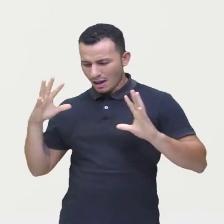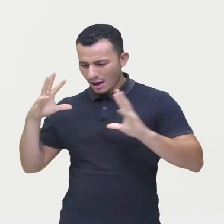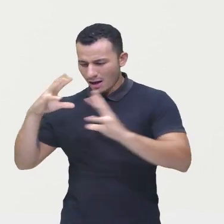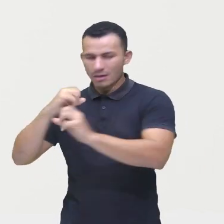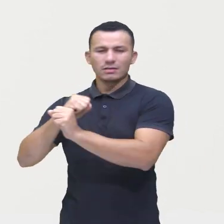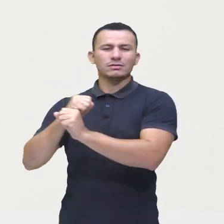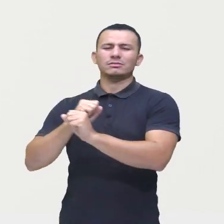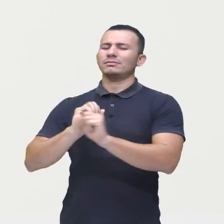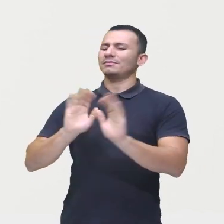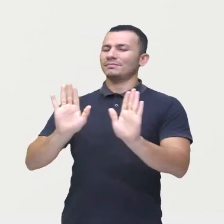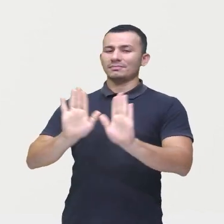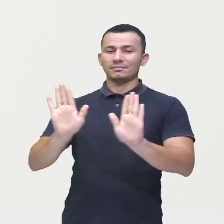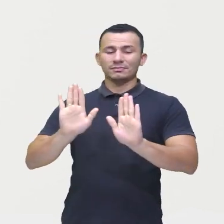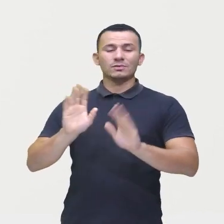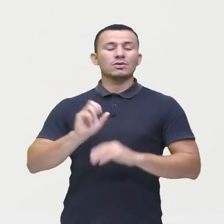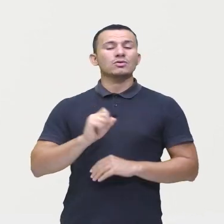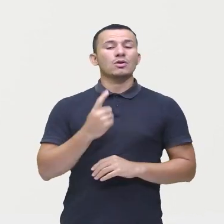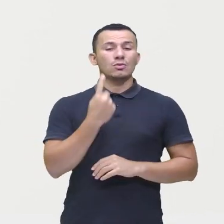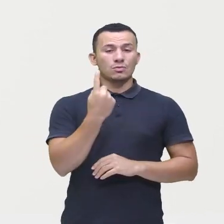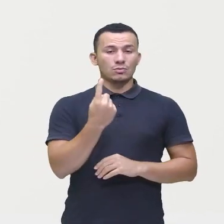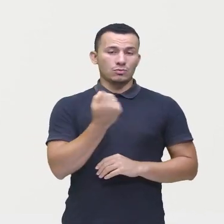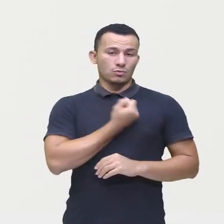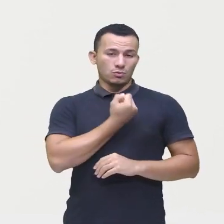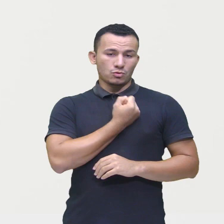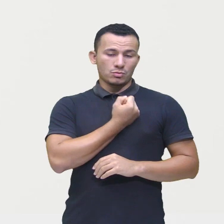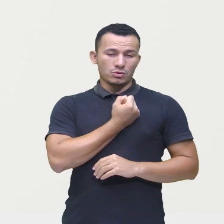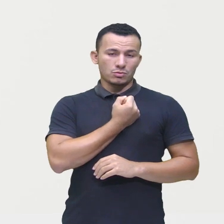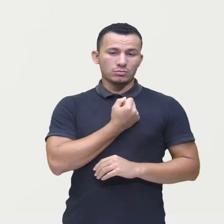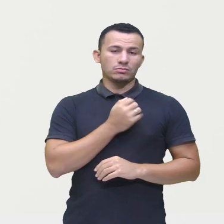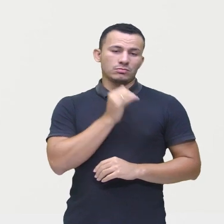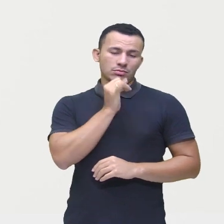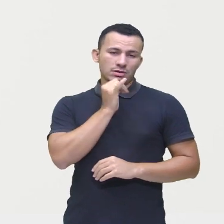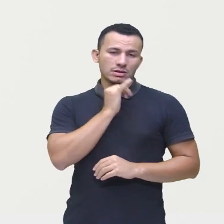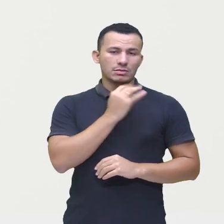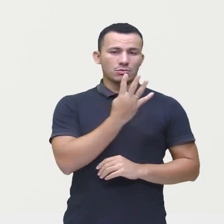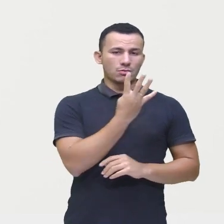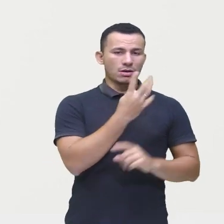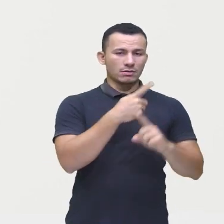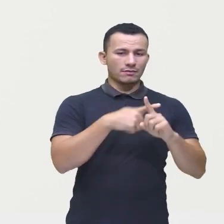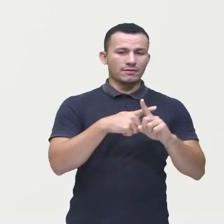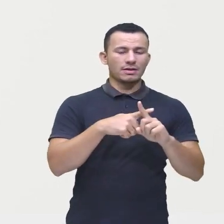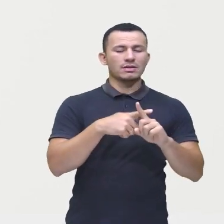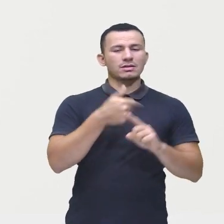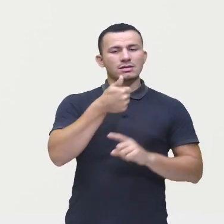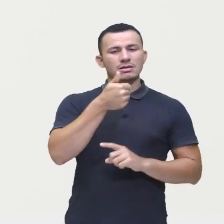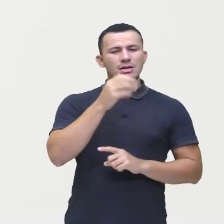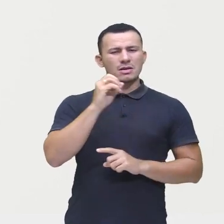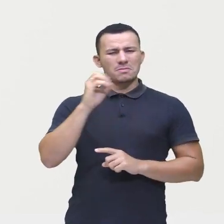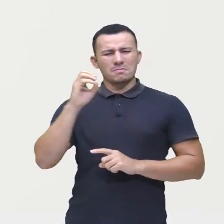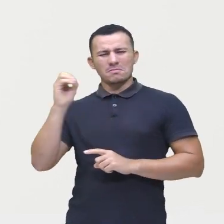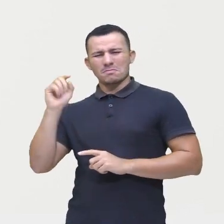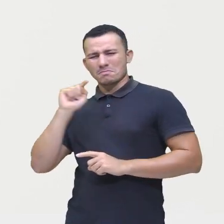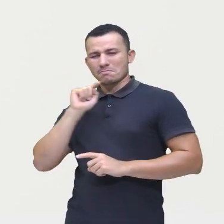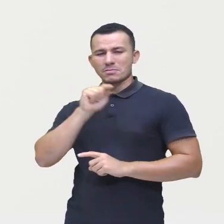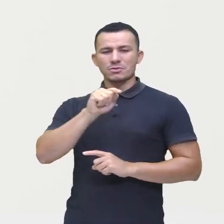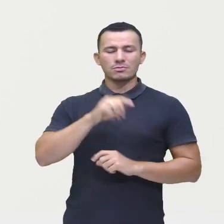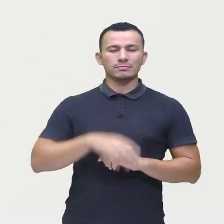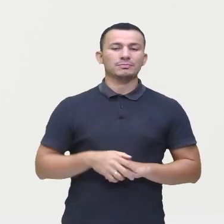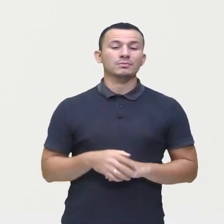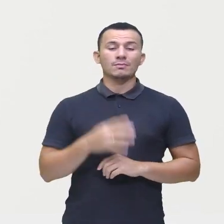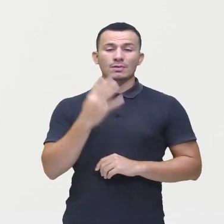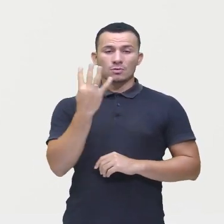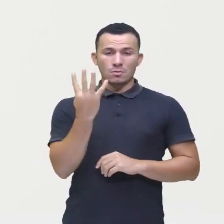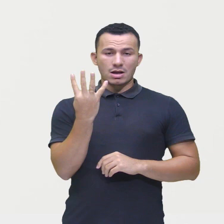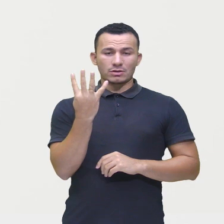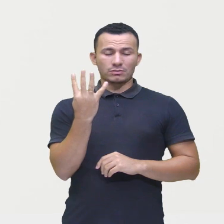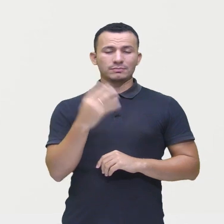certo? Eu apenas repito o número, ok? Quantos zeros tem aqui? 3. Então, eu repito esses números